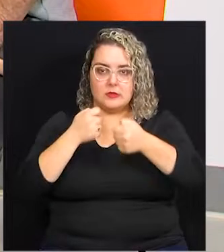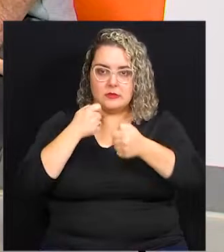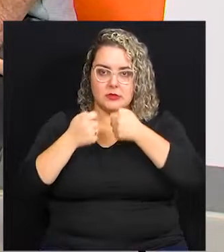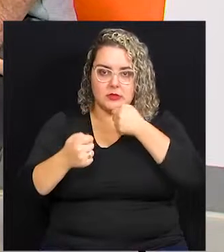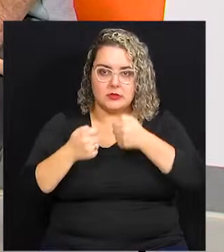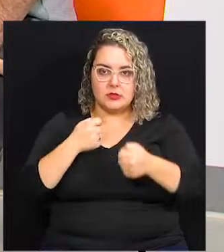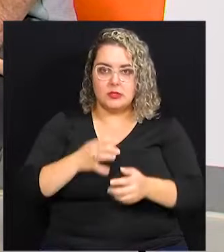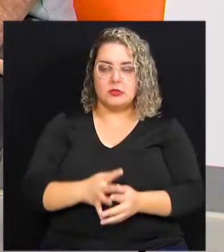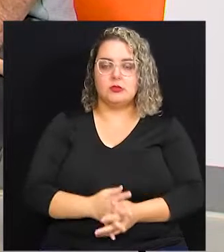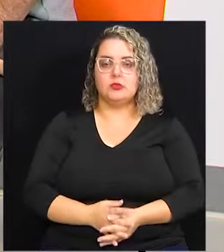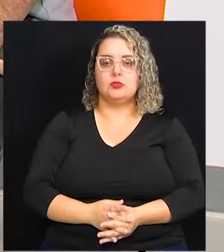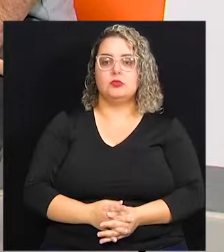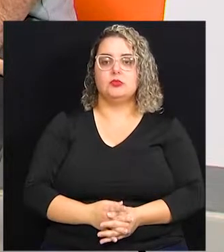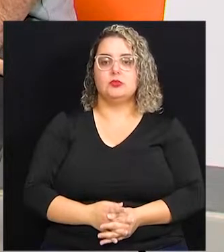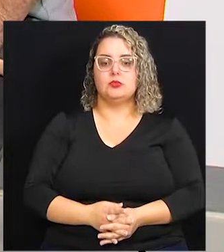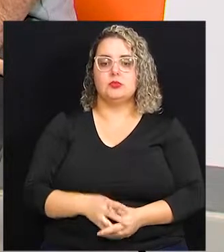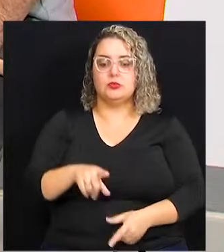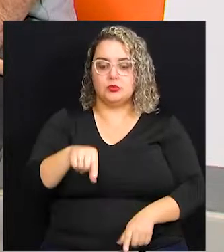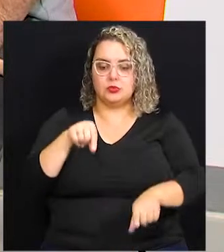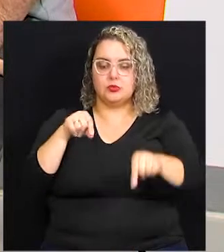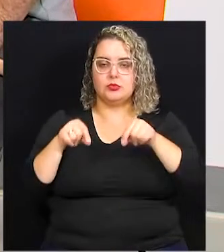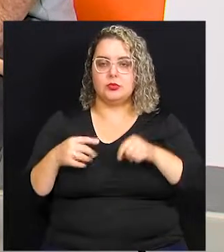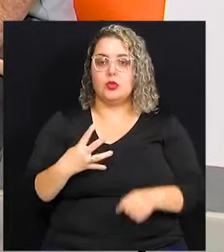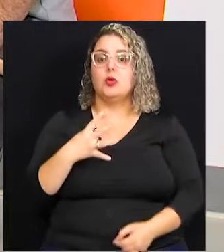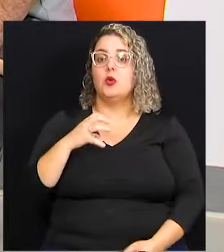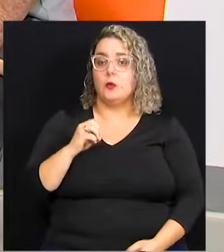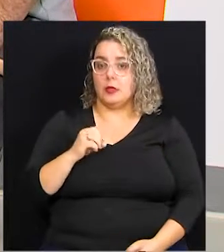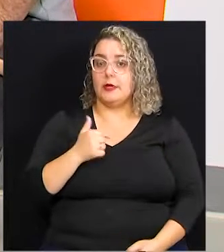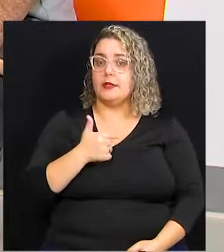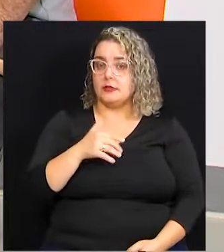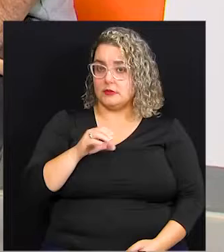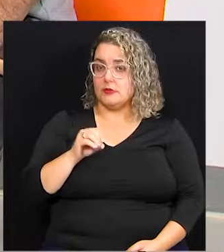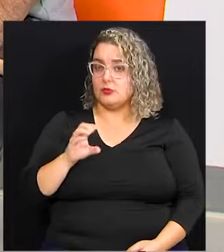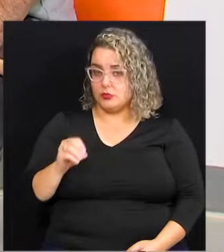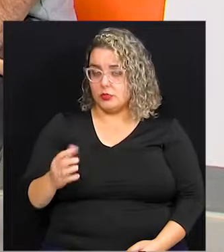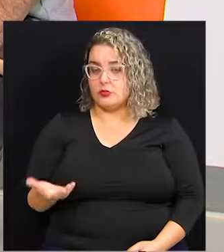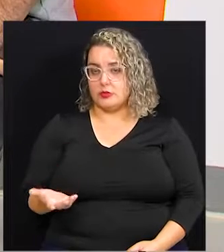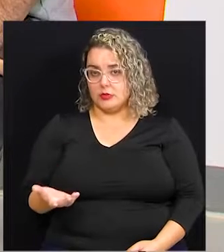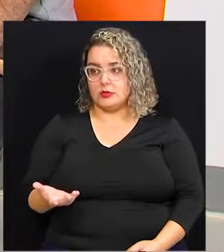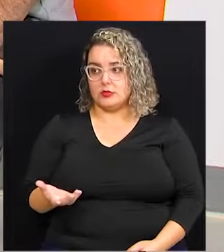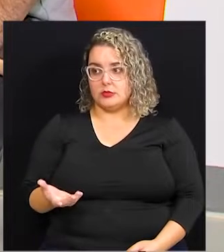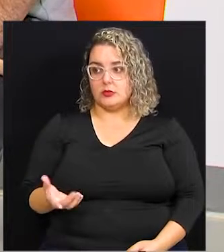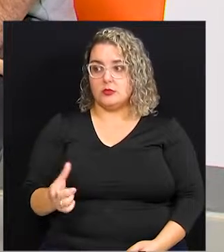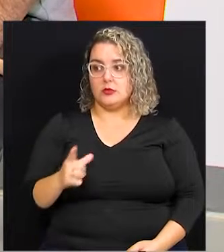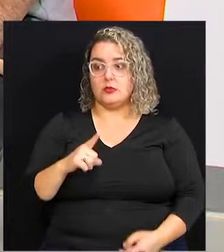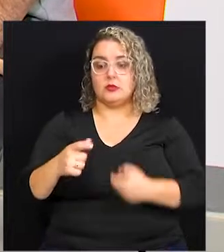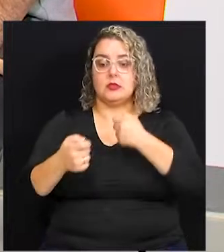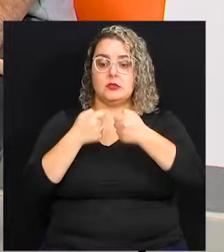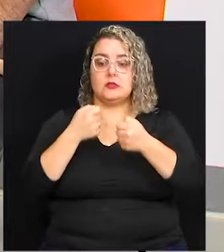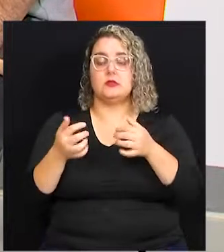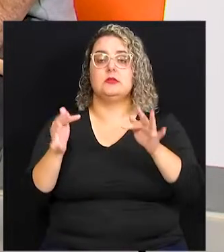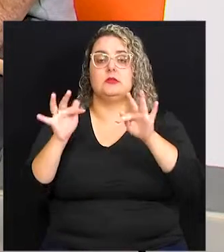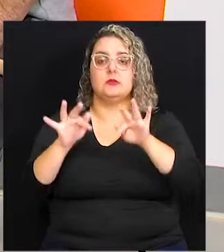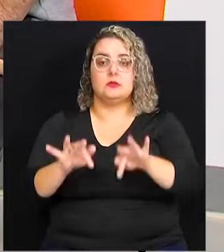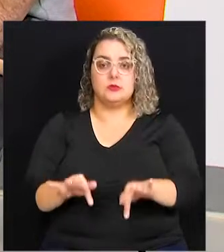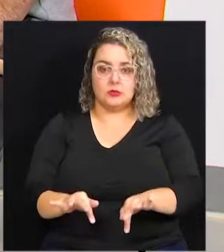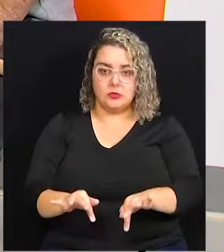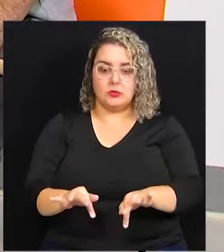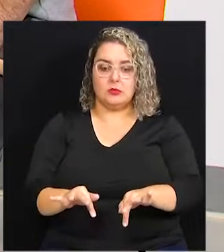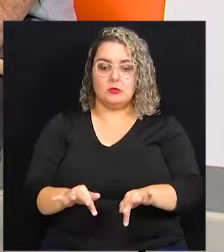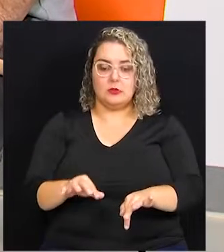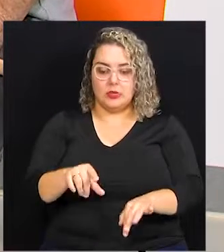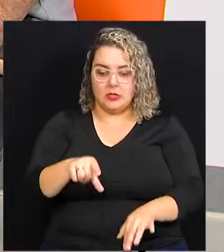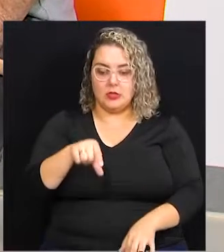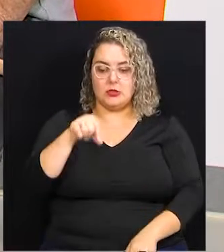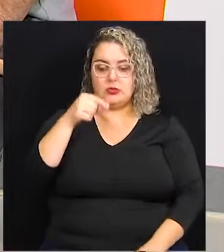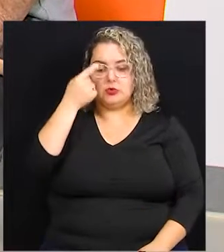entrevistados e escolhemos 40 desses 200. Então, eles têm essa entrevista final para a